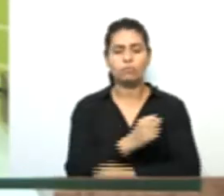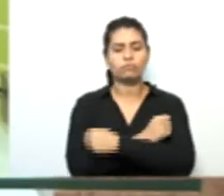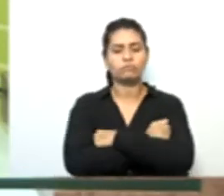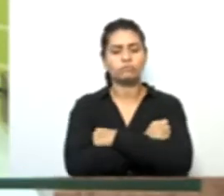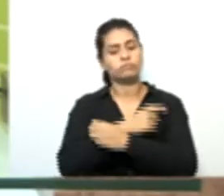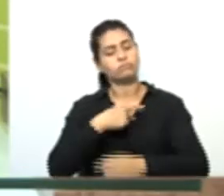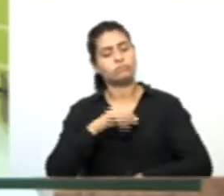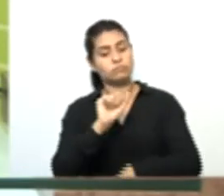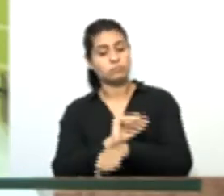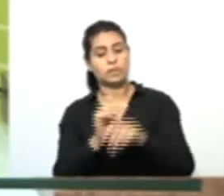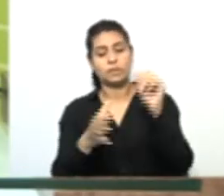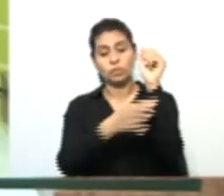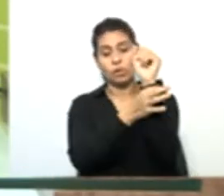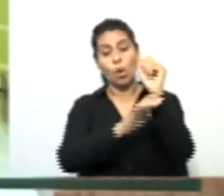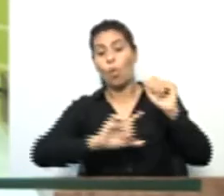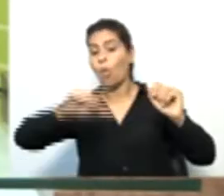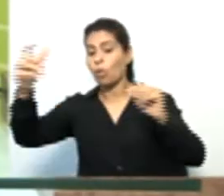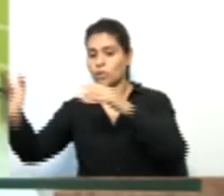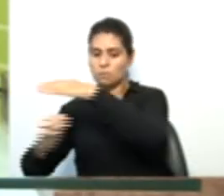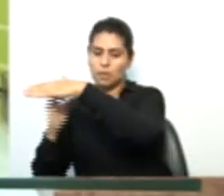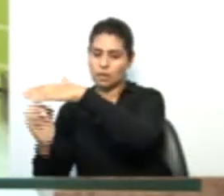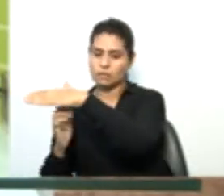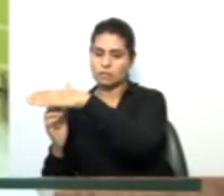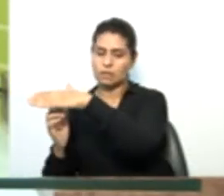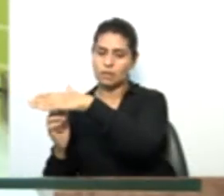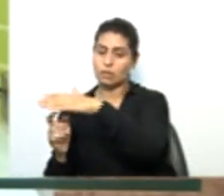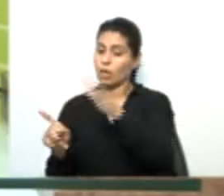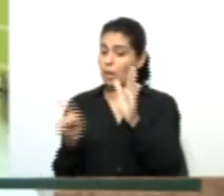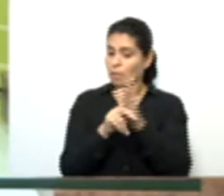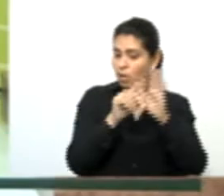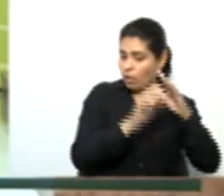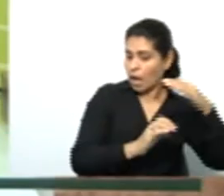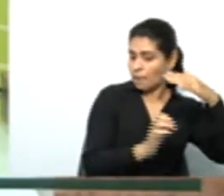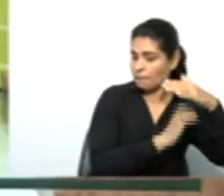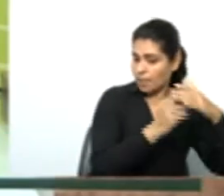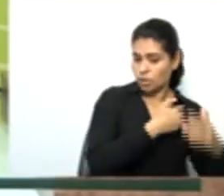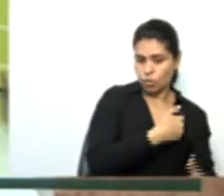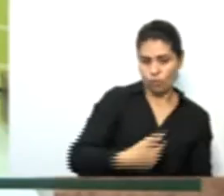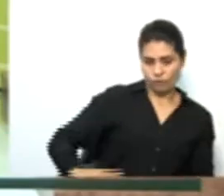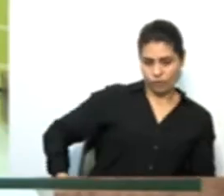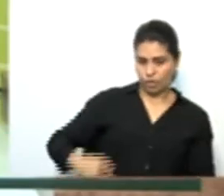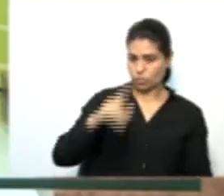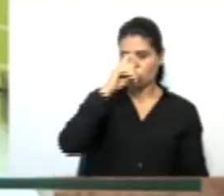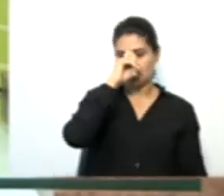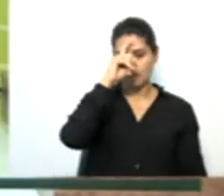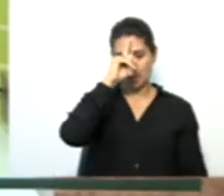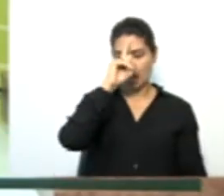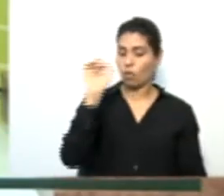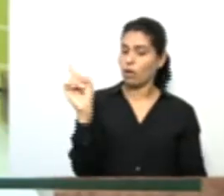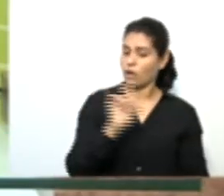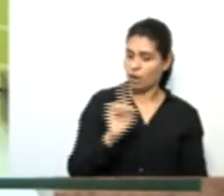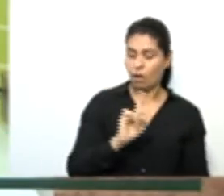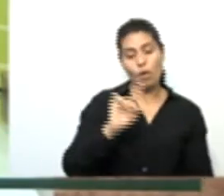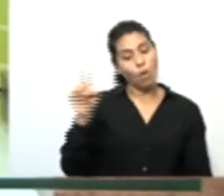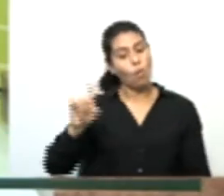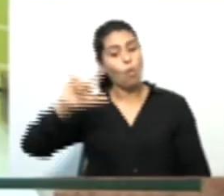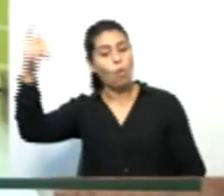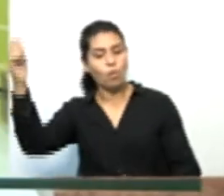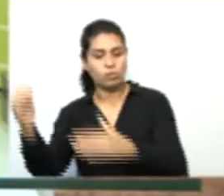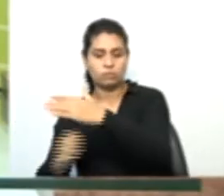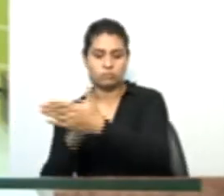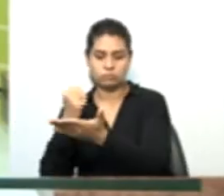limpeza no hospital é uma outra firma. Não vai ser a empresa pública, o hospital. Vai ser uma outra firma contratada